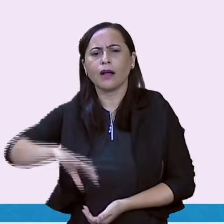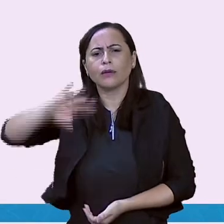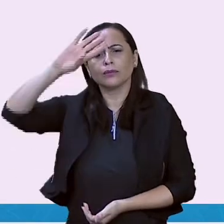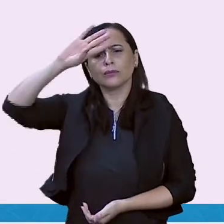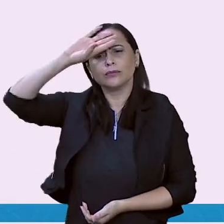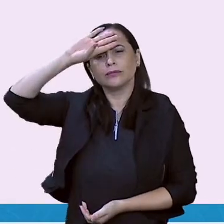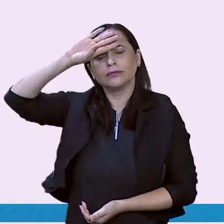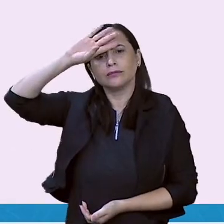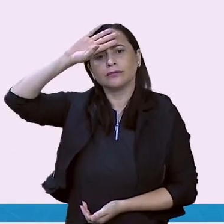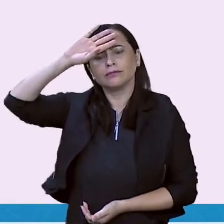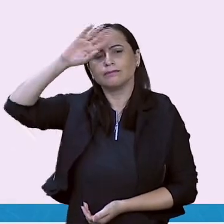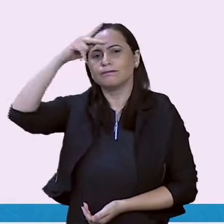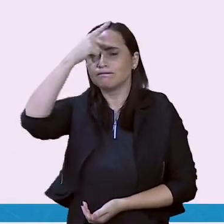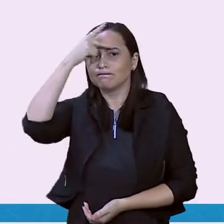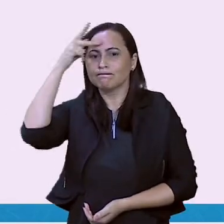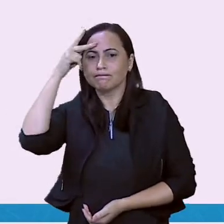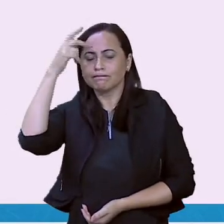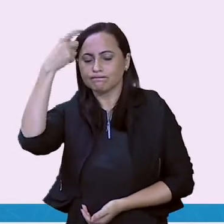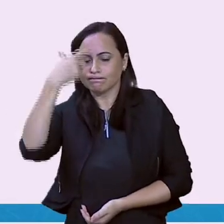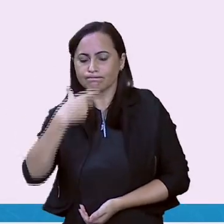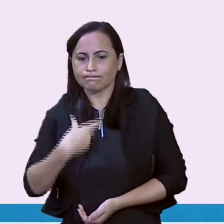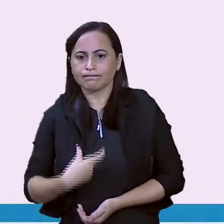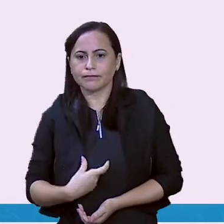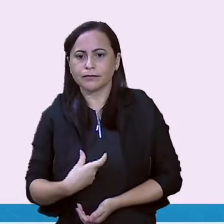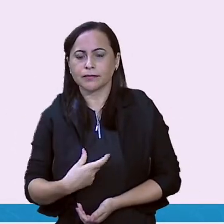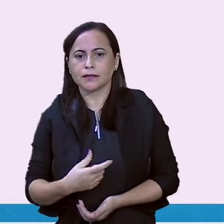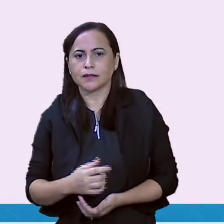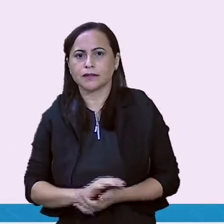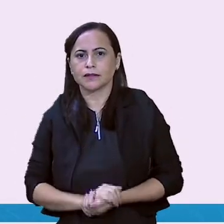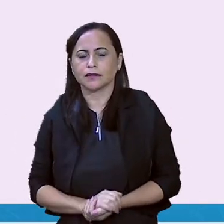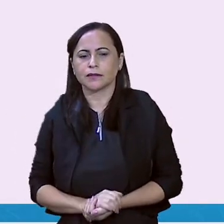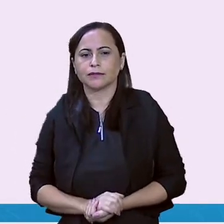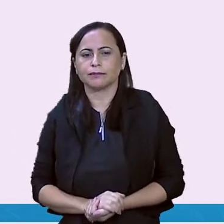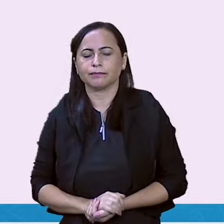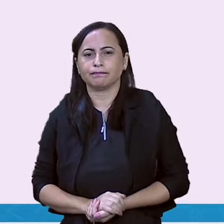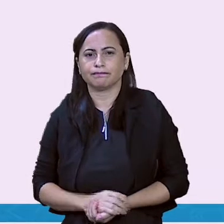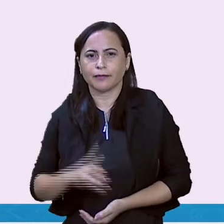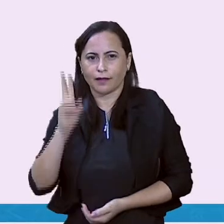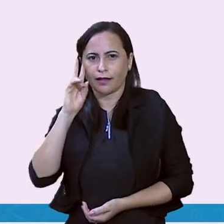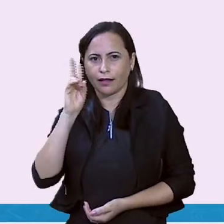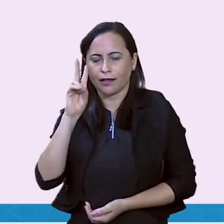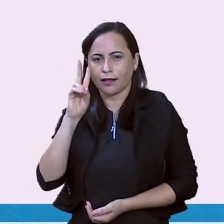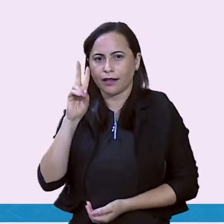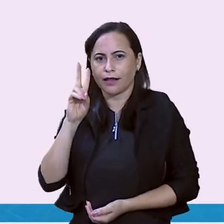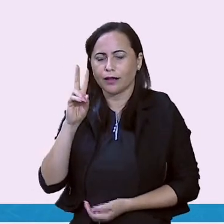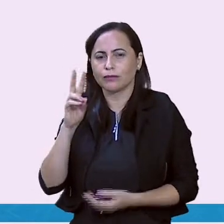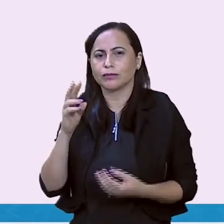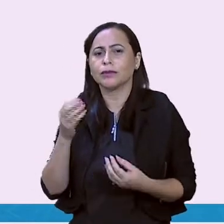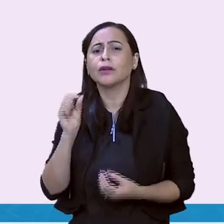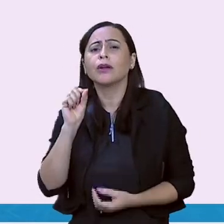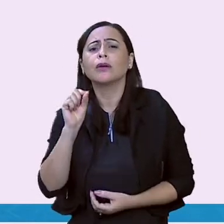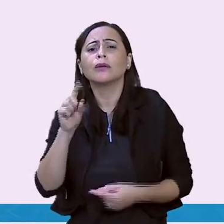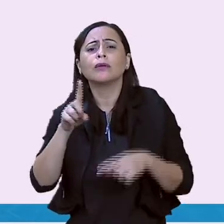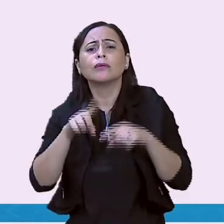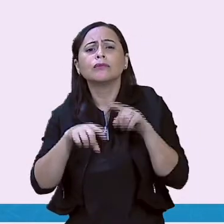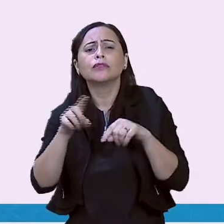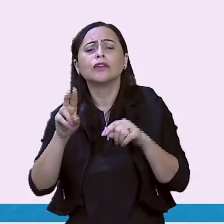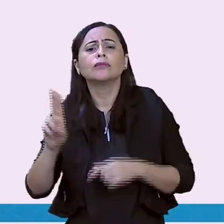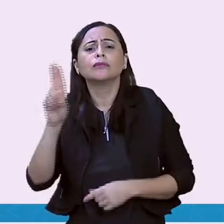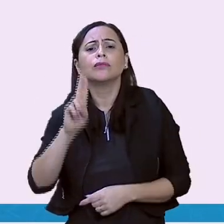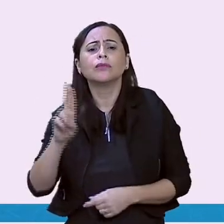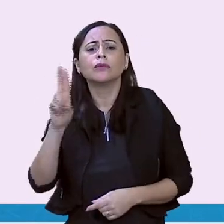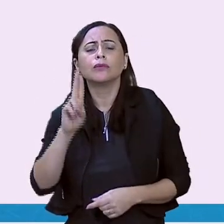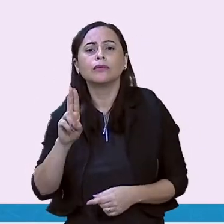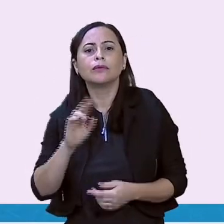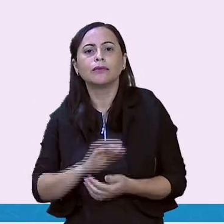de uma pessoa. Lembra lá, às vezes você está com a garganta arranhando, começa a ficar quentinha, a